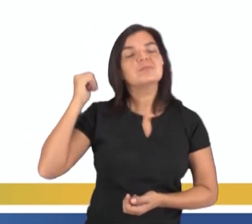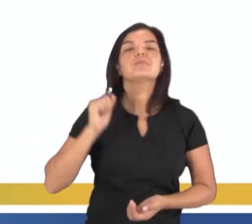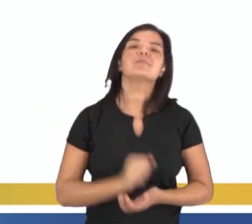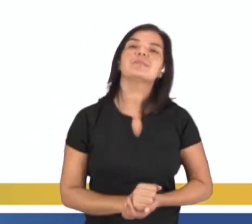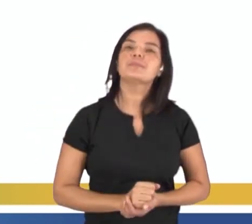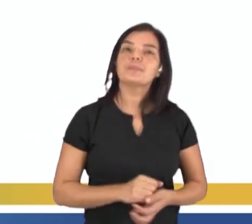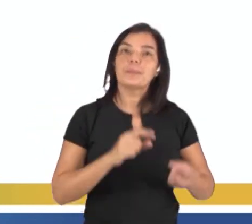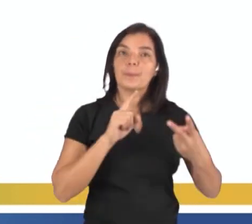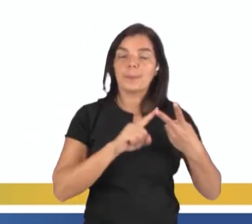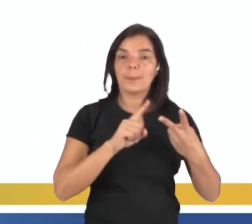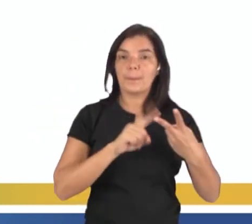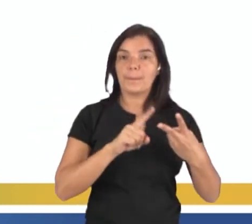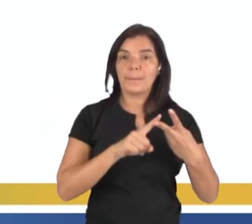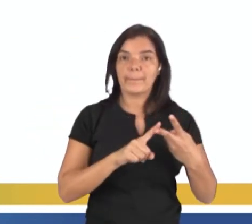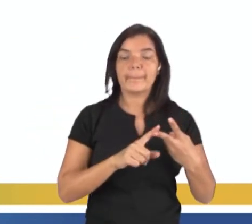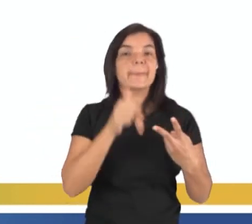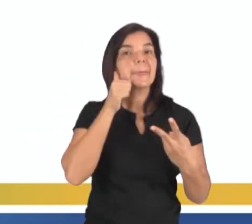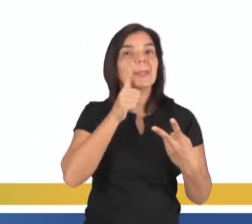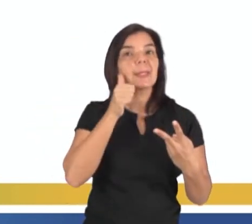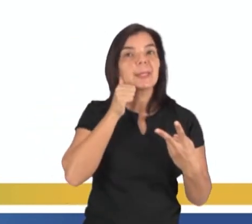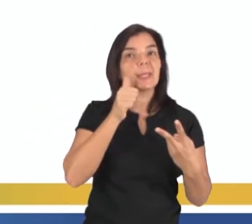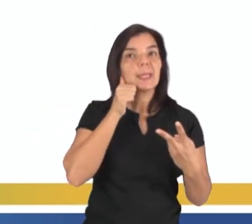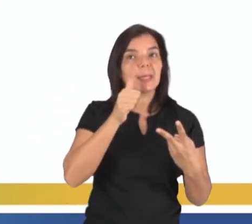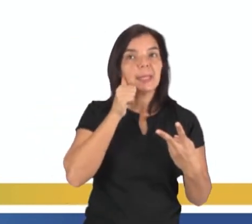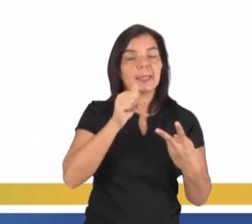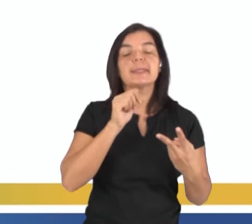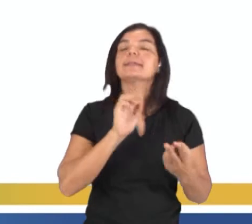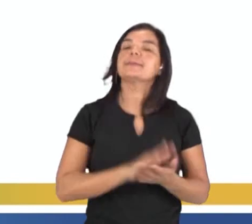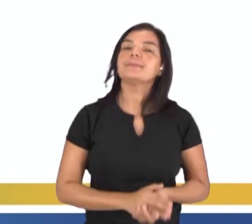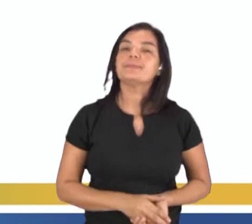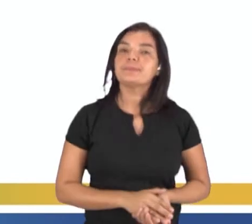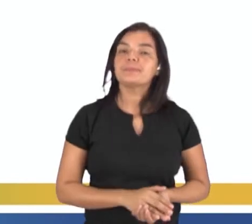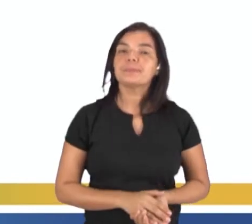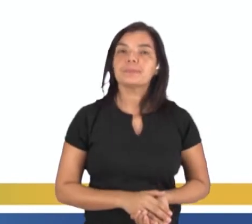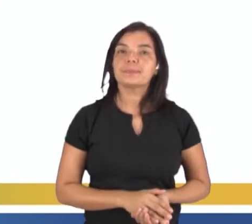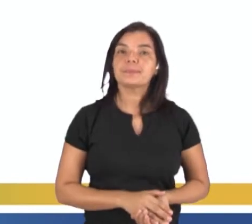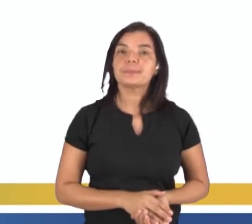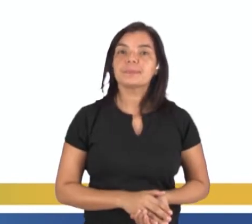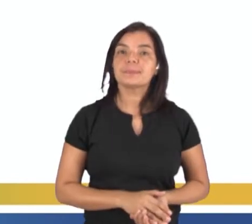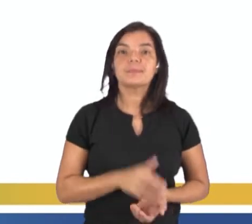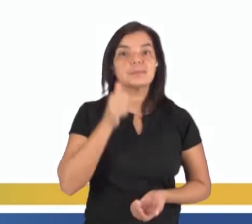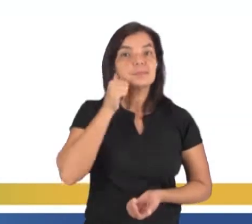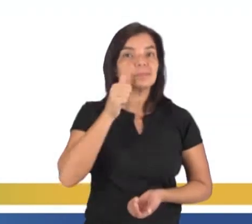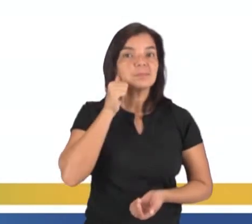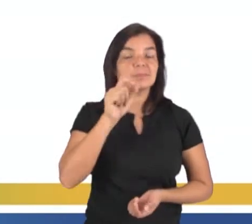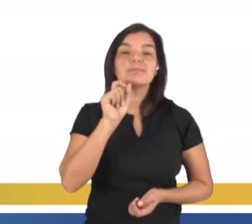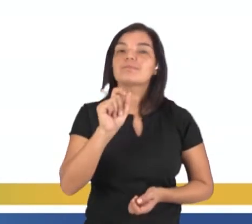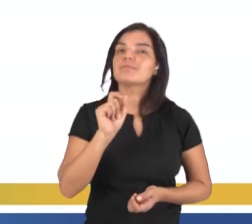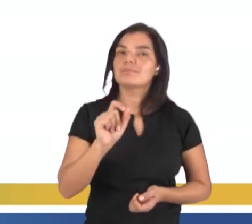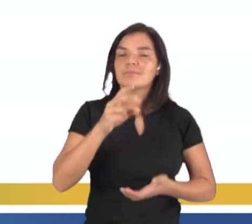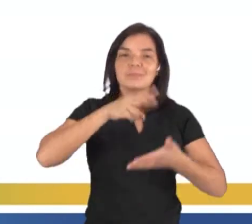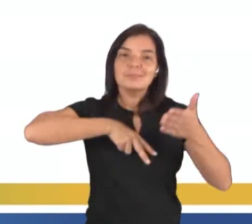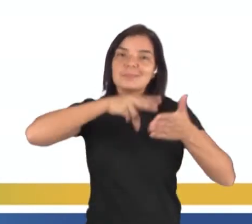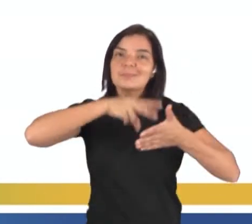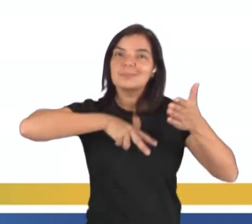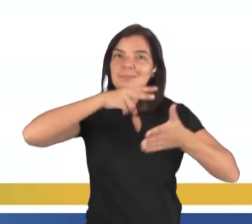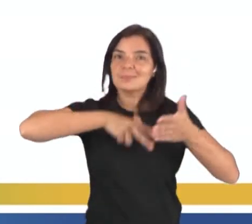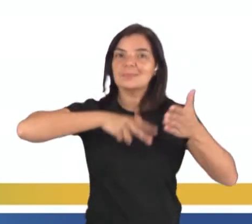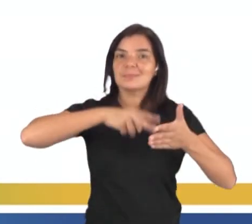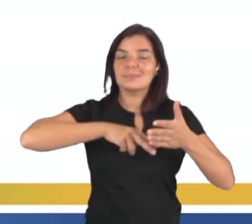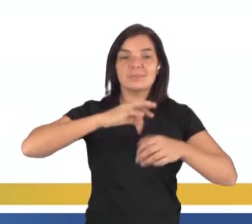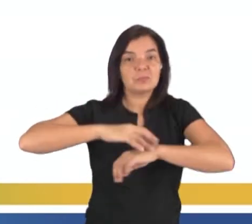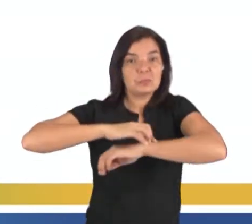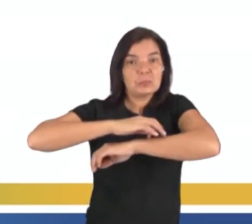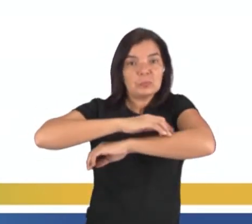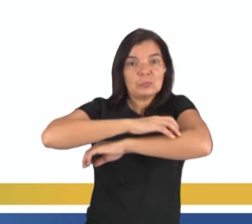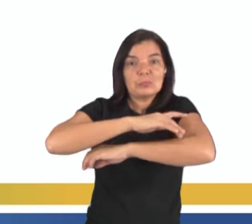they, correto? Letra B, she was reading when the spider appeared. Ela estava lendo quando a